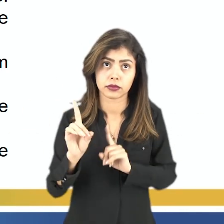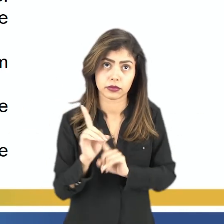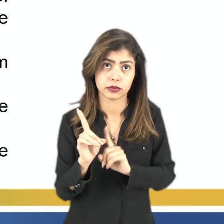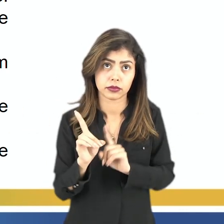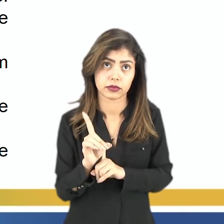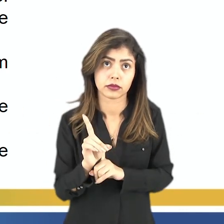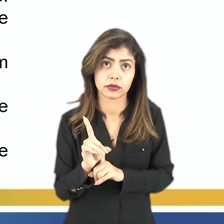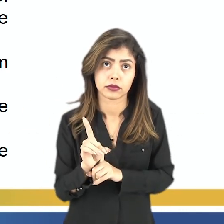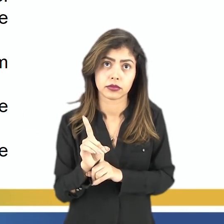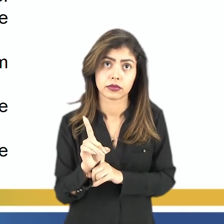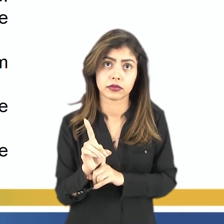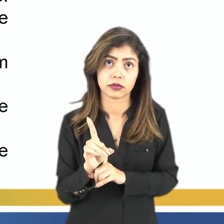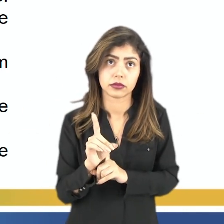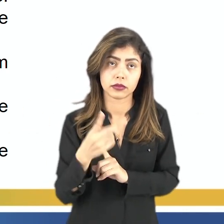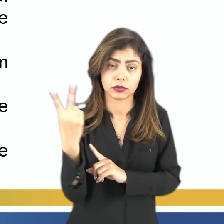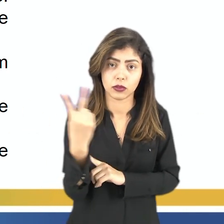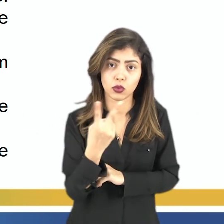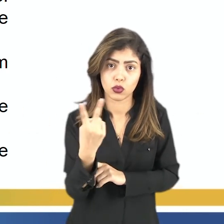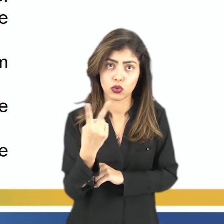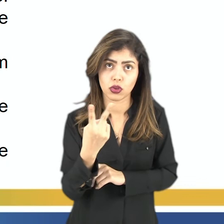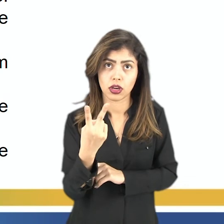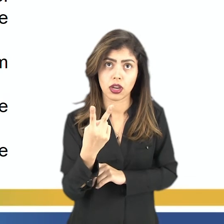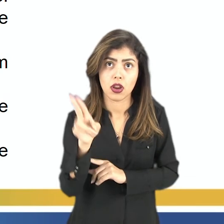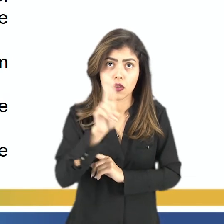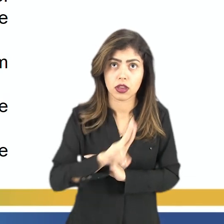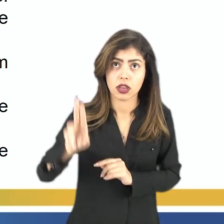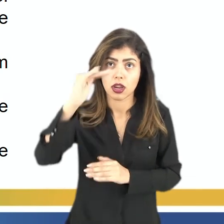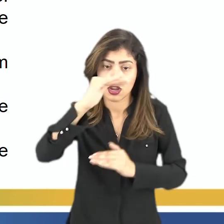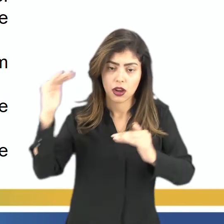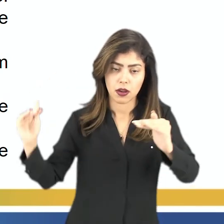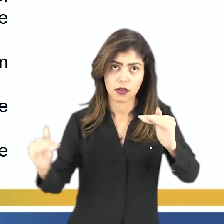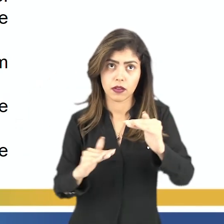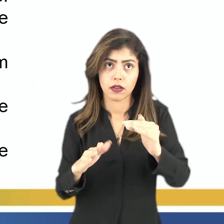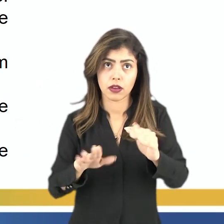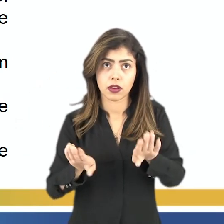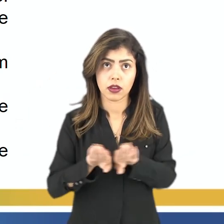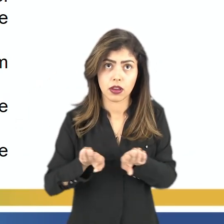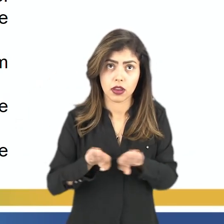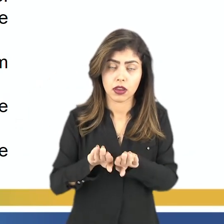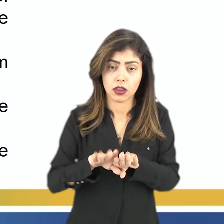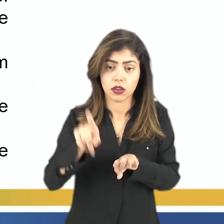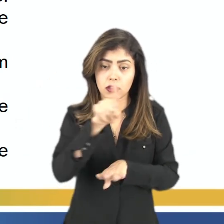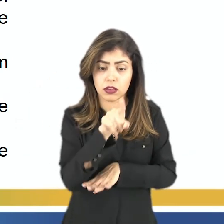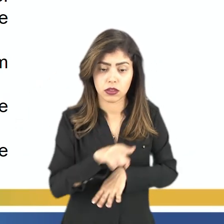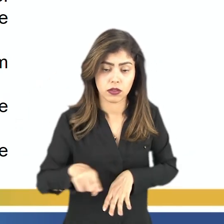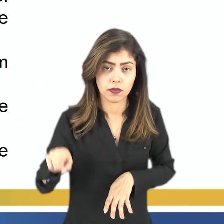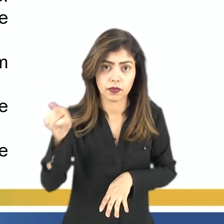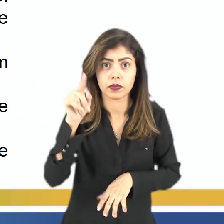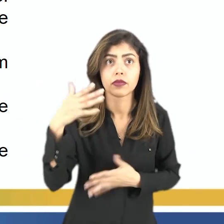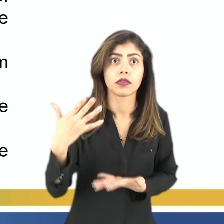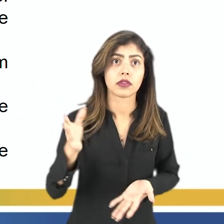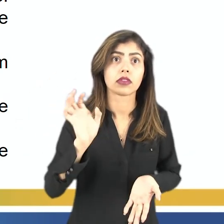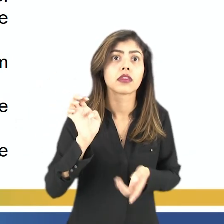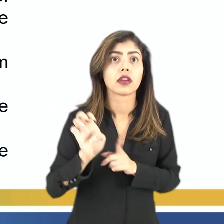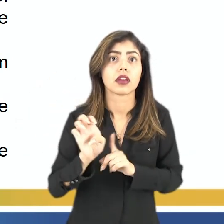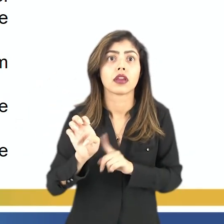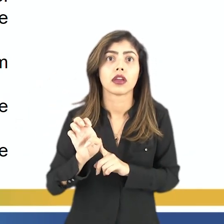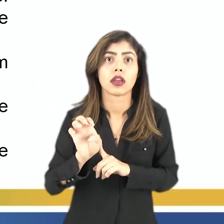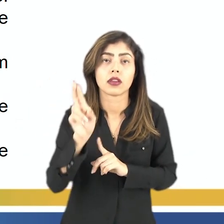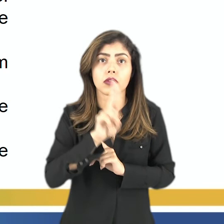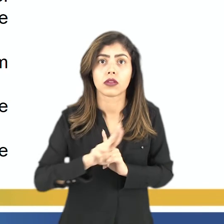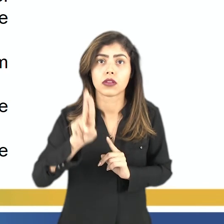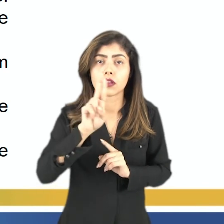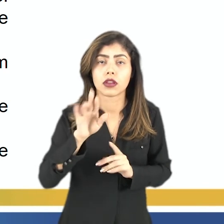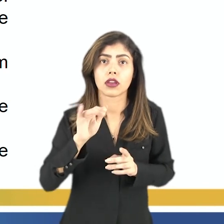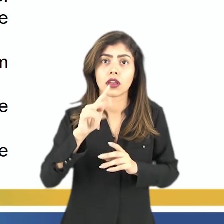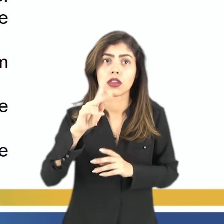Os fusíveis e disjuntores são usados para abaixar a corrente máxima formada no circuito. E aí, os interruptores são